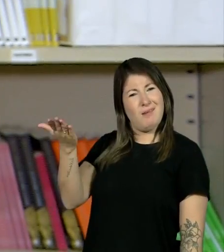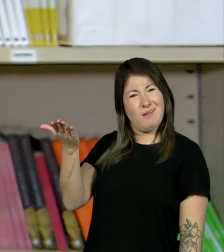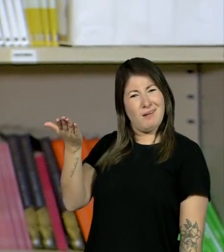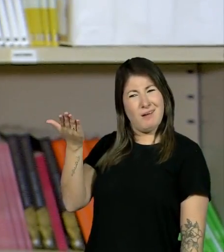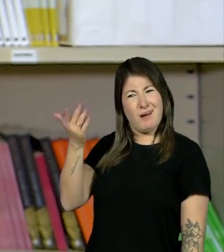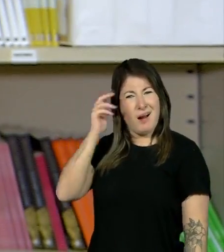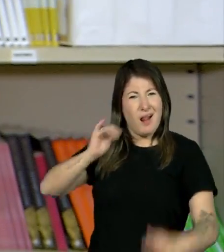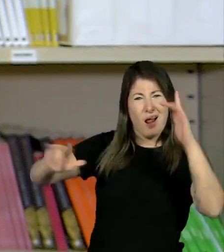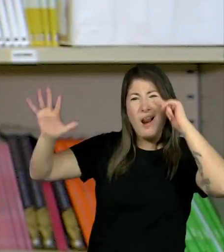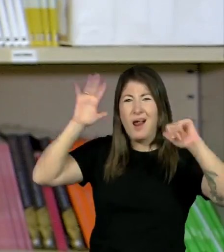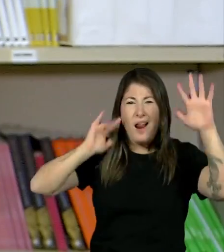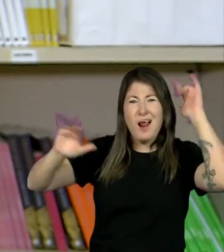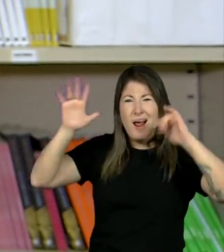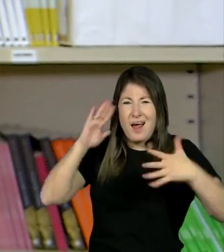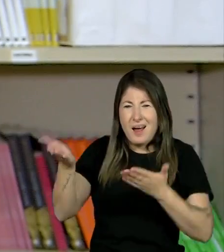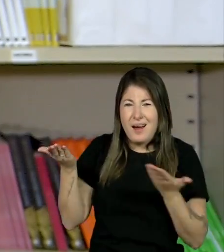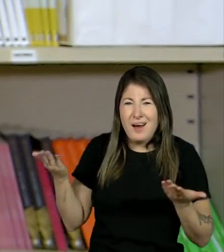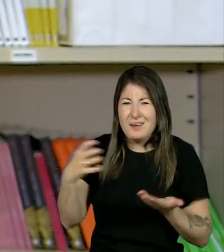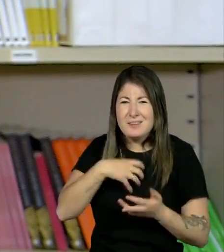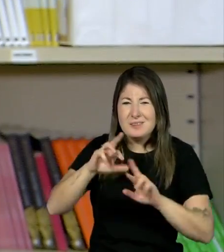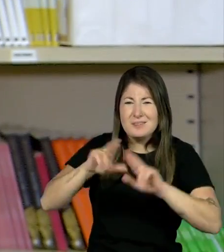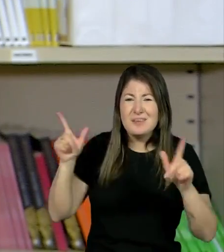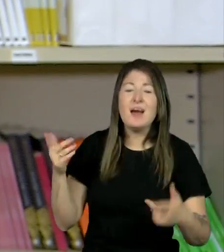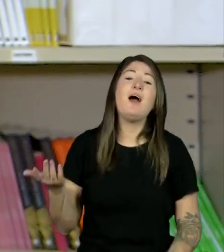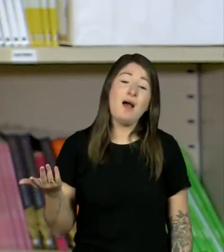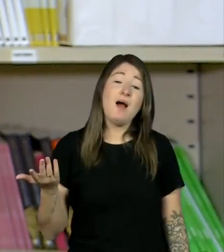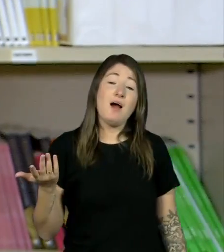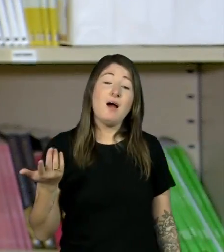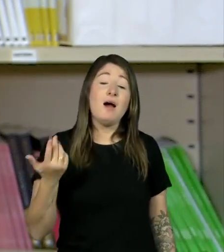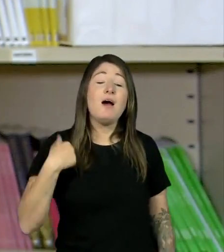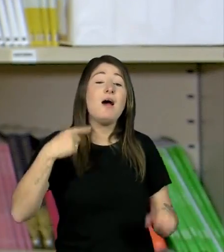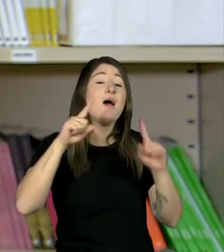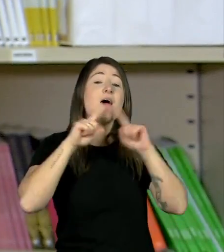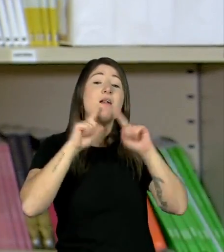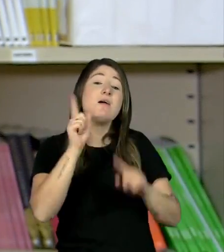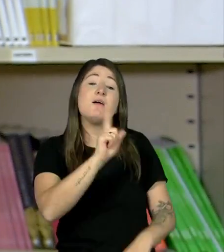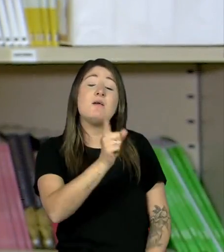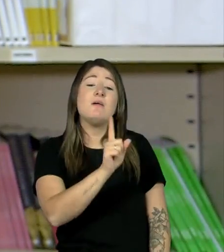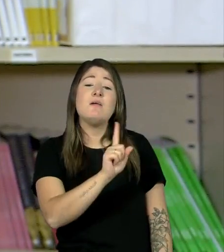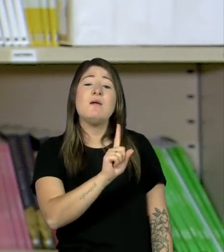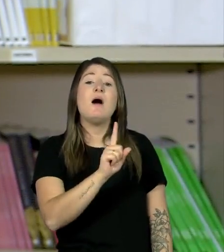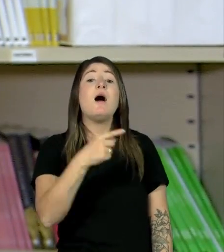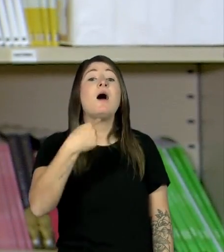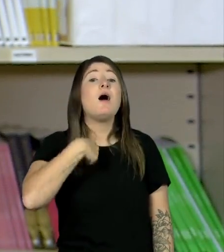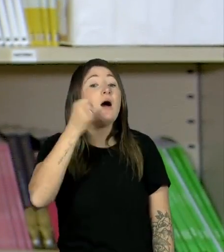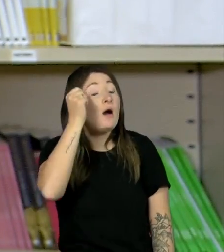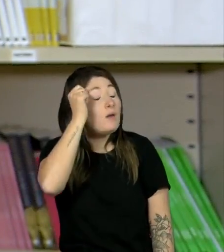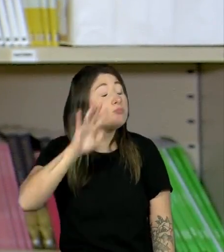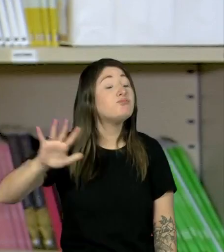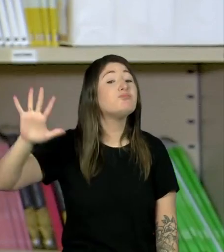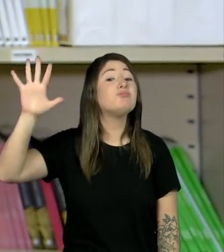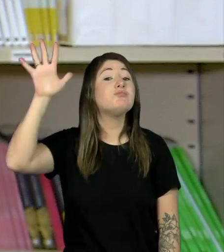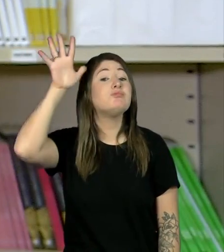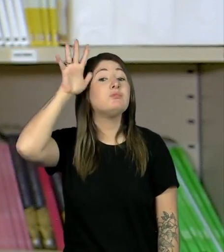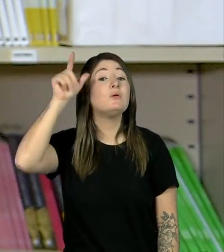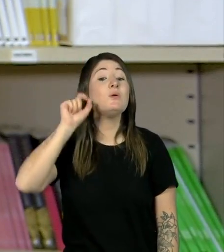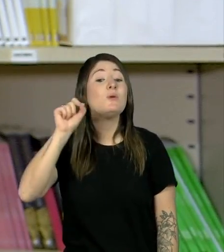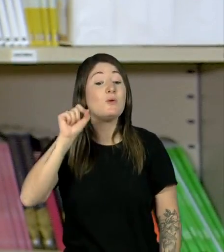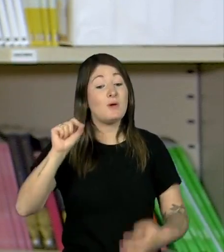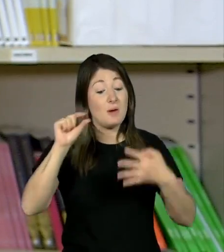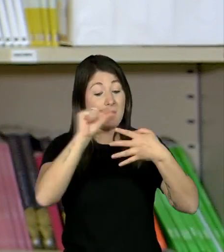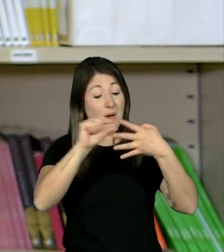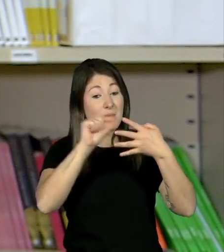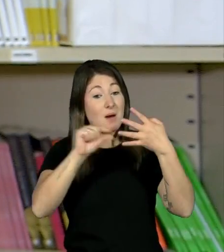coisa? O senhor está só gungunzando aí? Eu disse, não, minha filha, eu estou fazendo meus versos para de noite eu passar para o